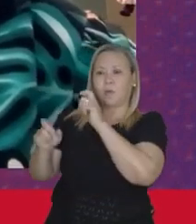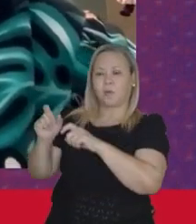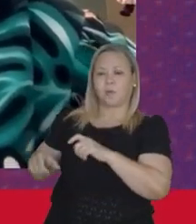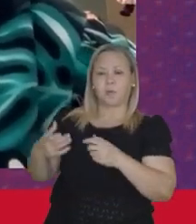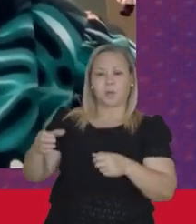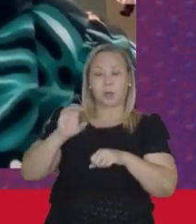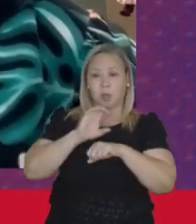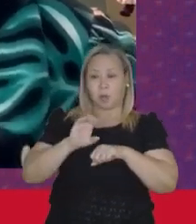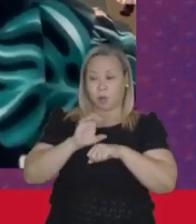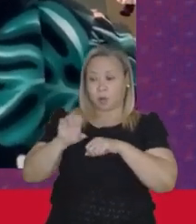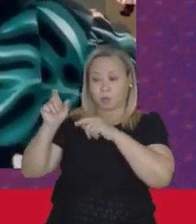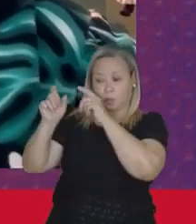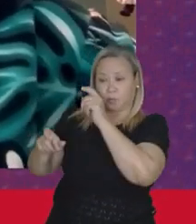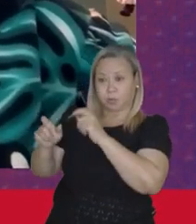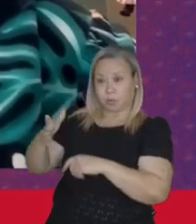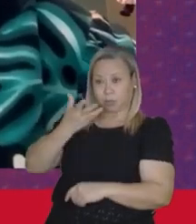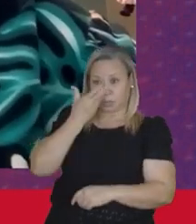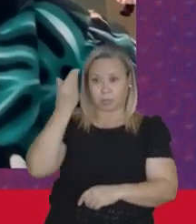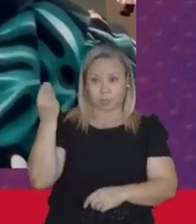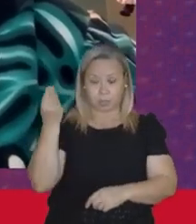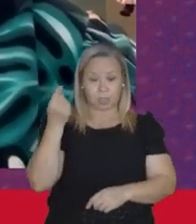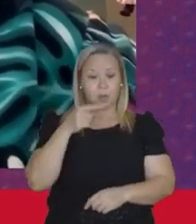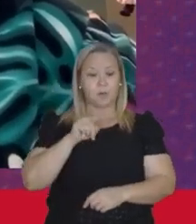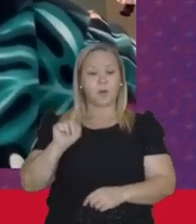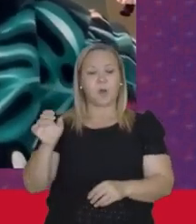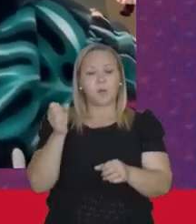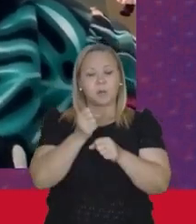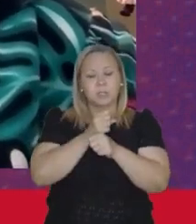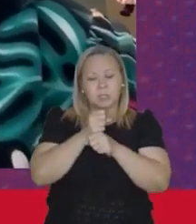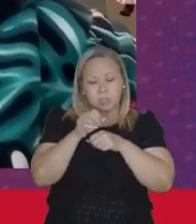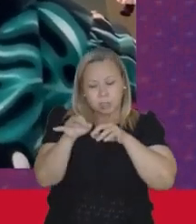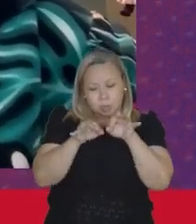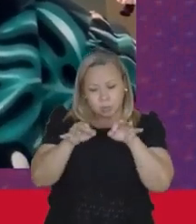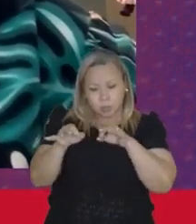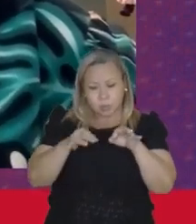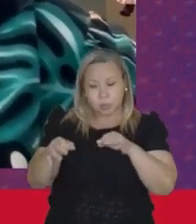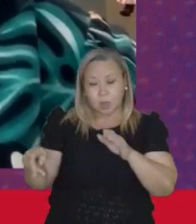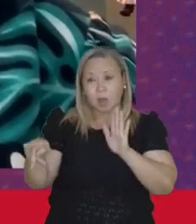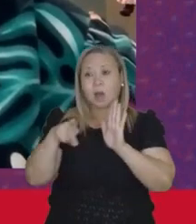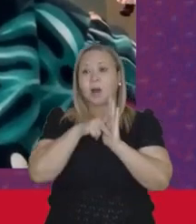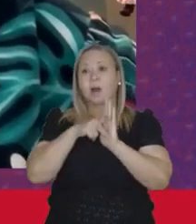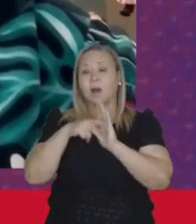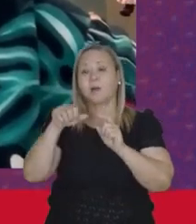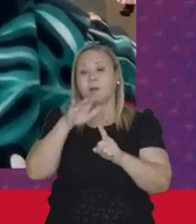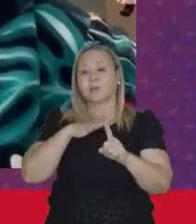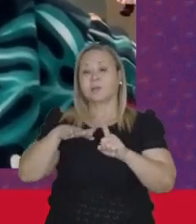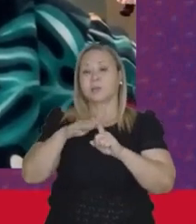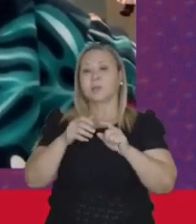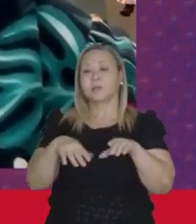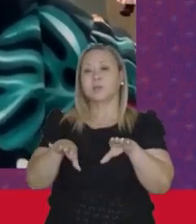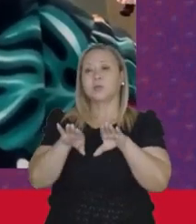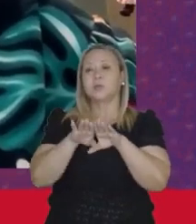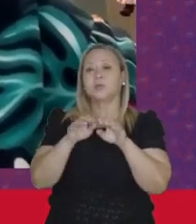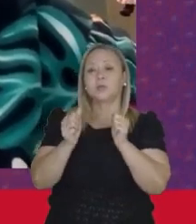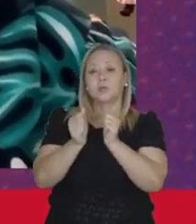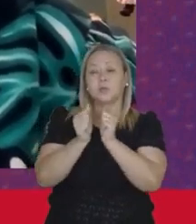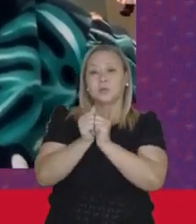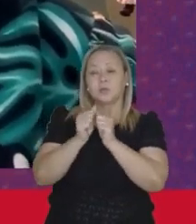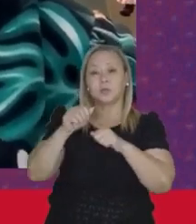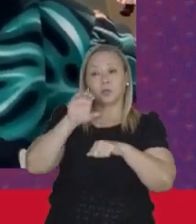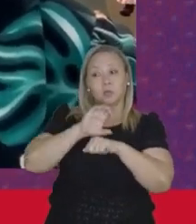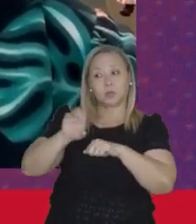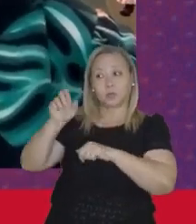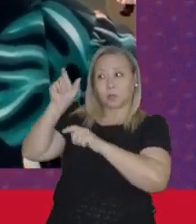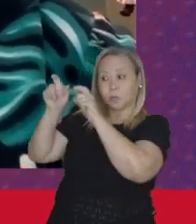constituintes esqueceram disso. Foi justamente por uma construção da própria sociedade, junto com os